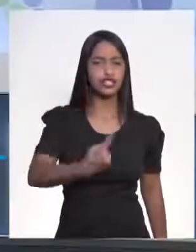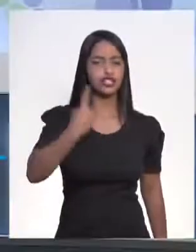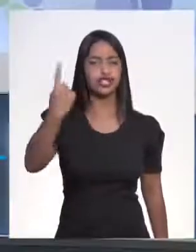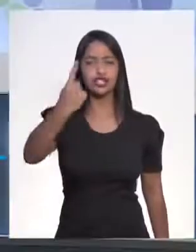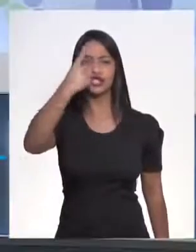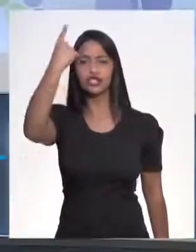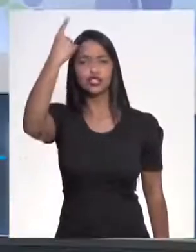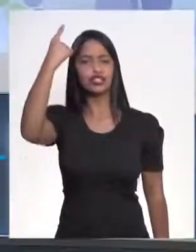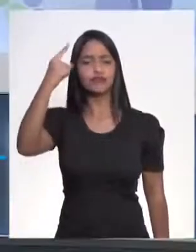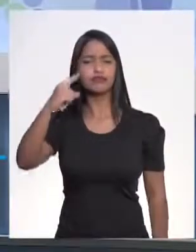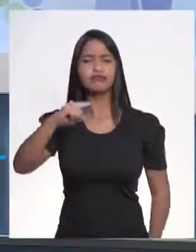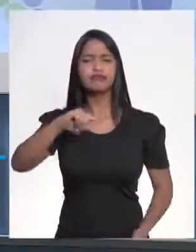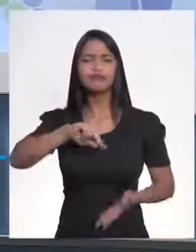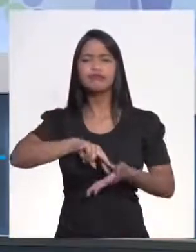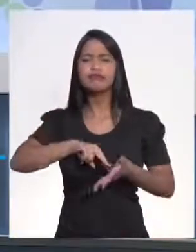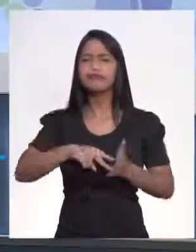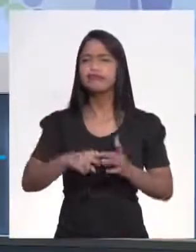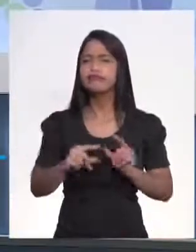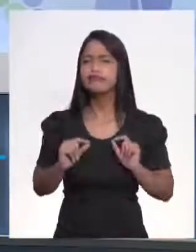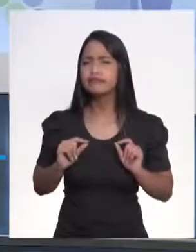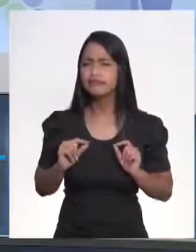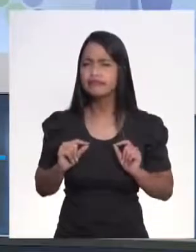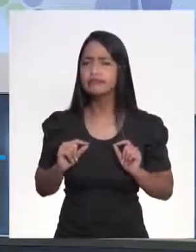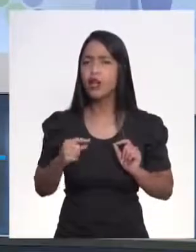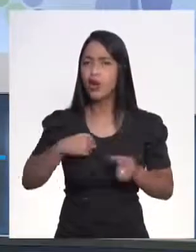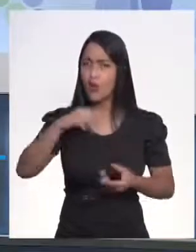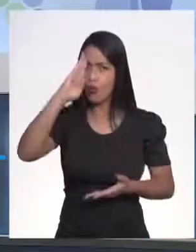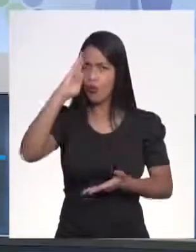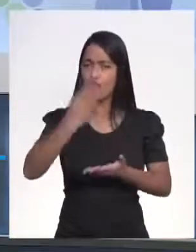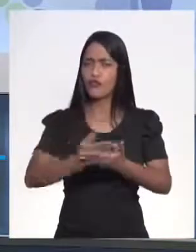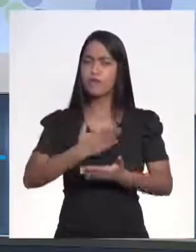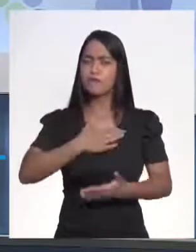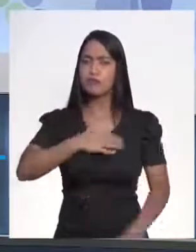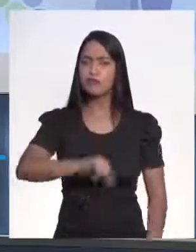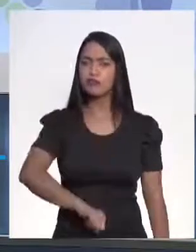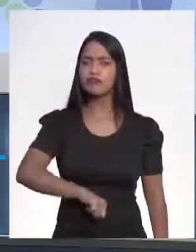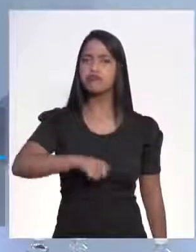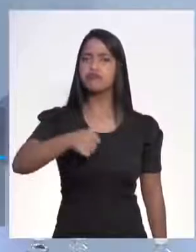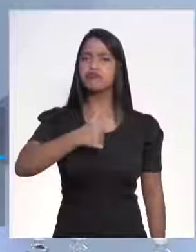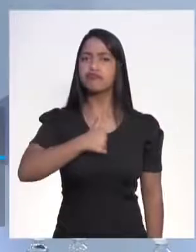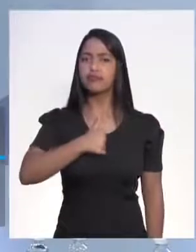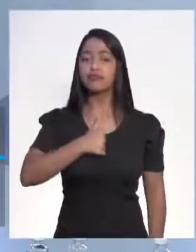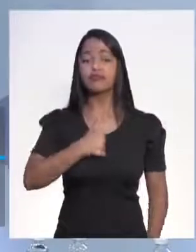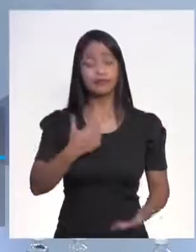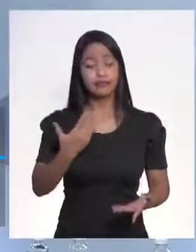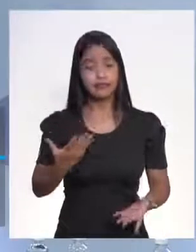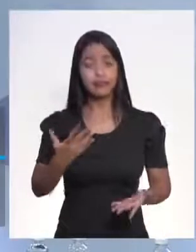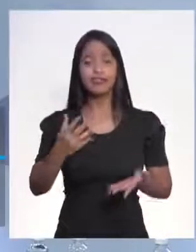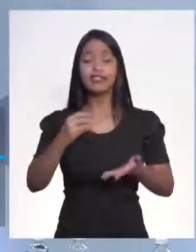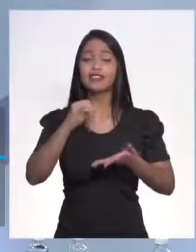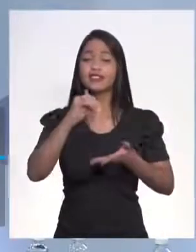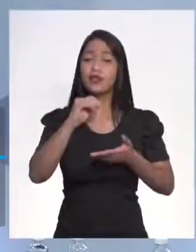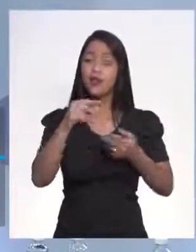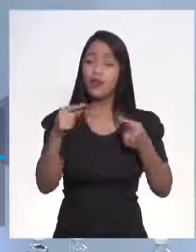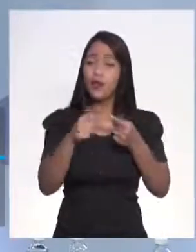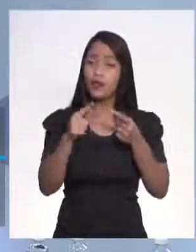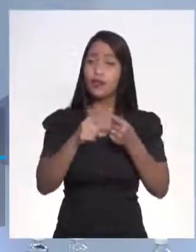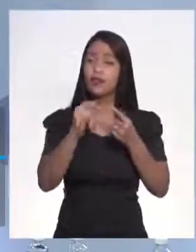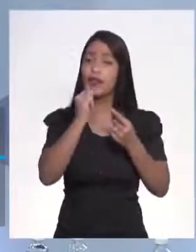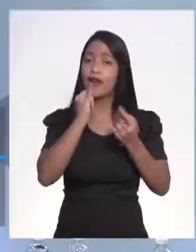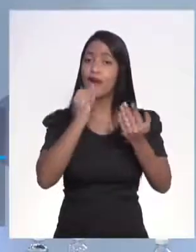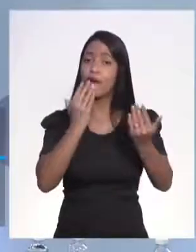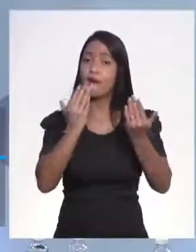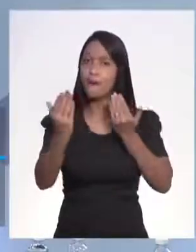Eu acredito em mim sou grande gente daqui é sentido figurado Porque eu peguei a palavra gigante tirei do seu